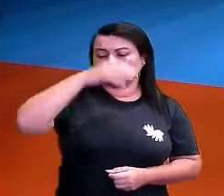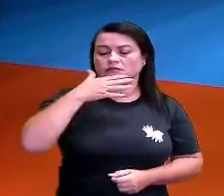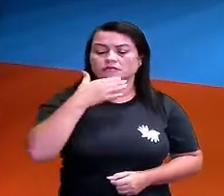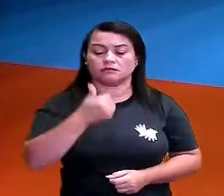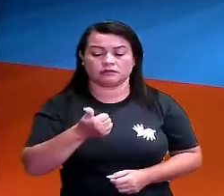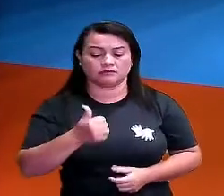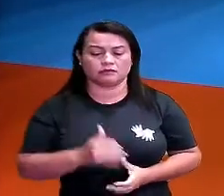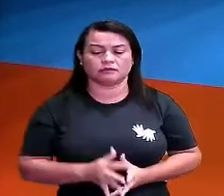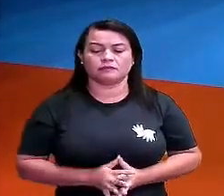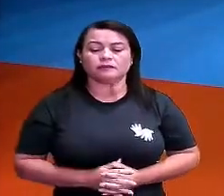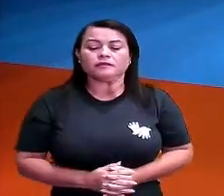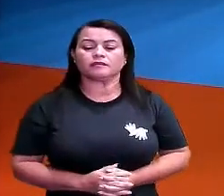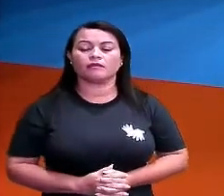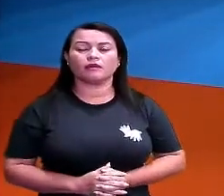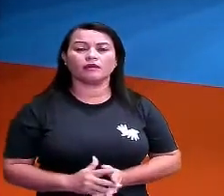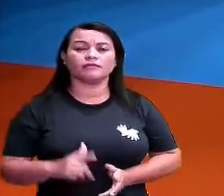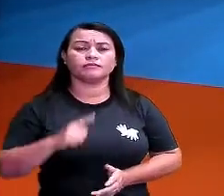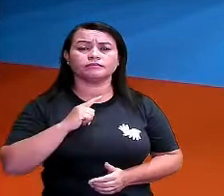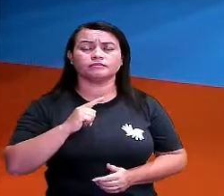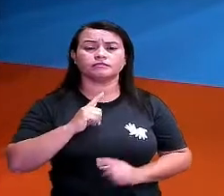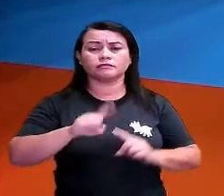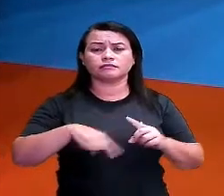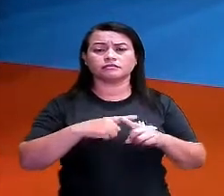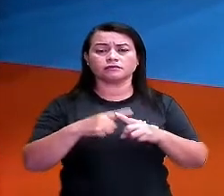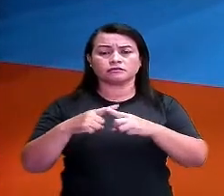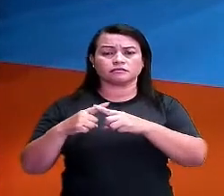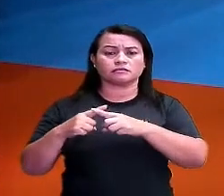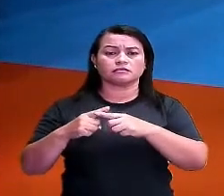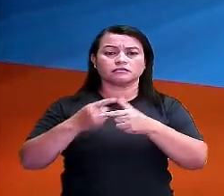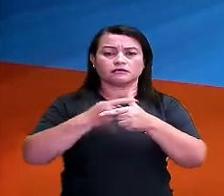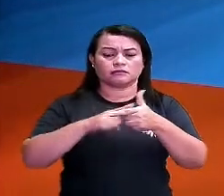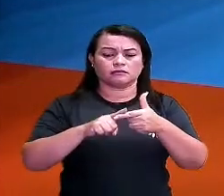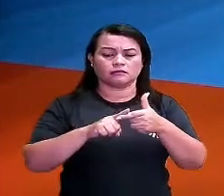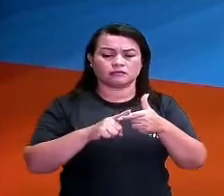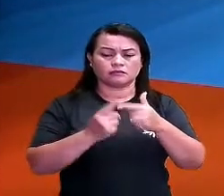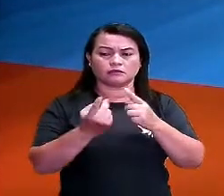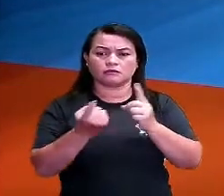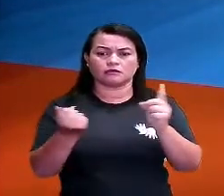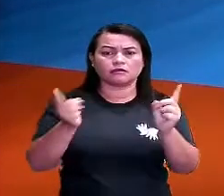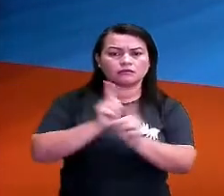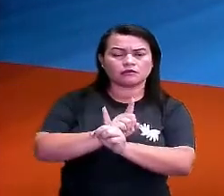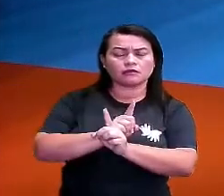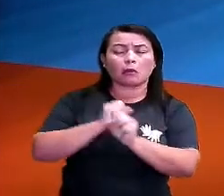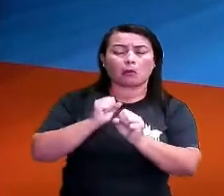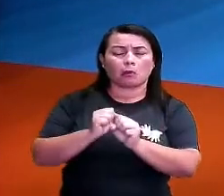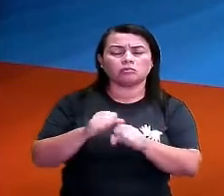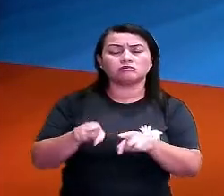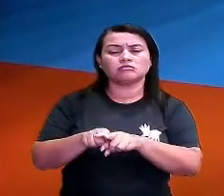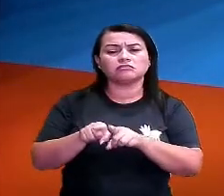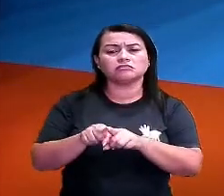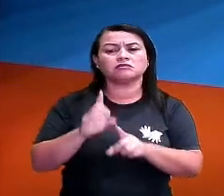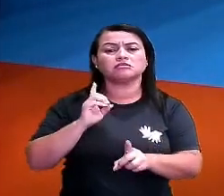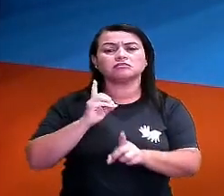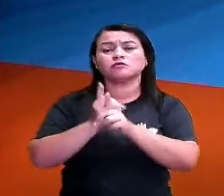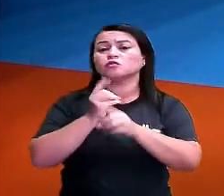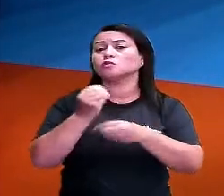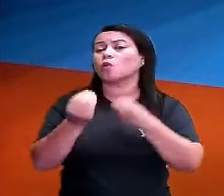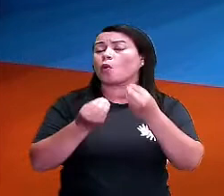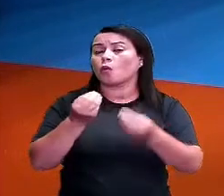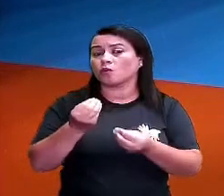mais significativa. Como a multiplicação e a divisão são operações inversas, podemos chegar aos números